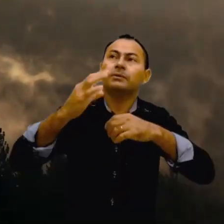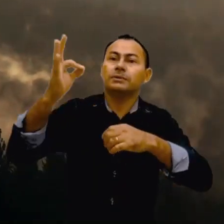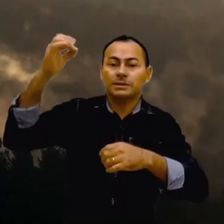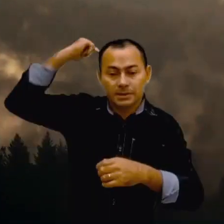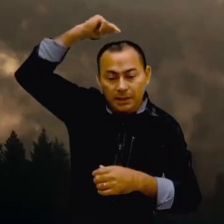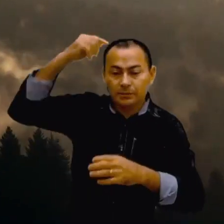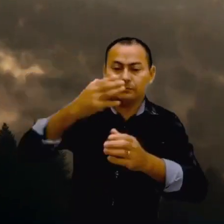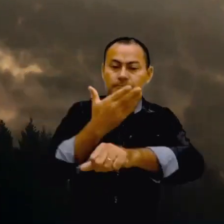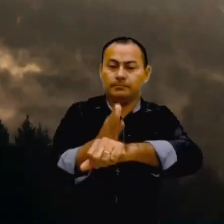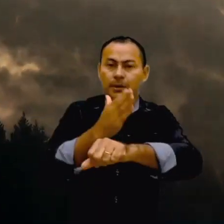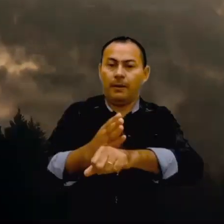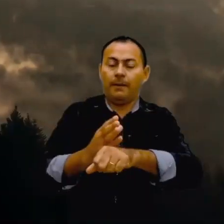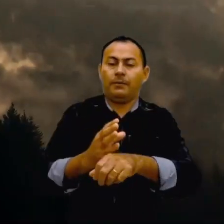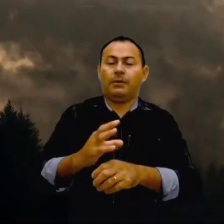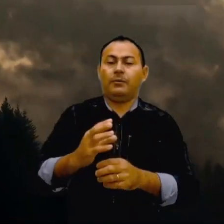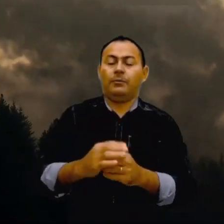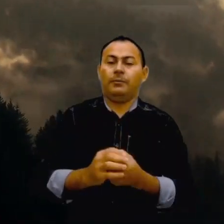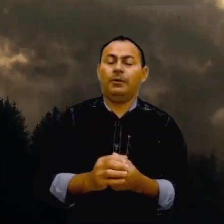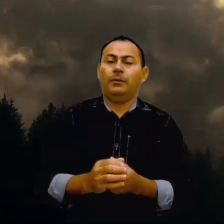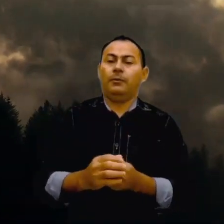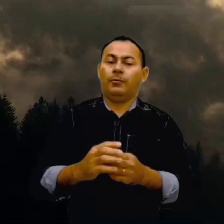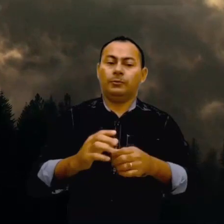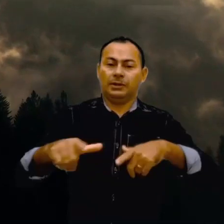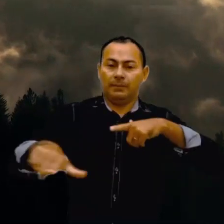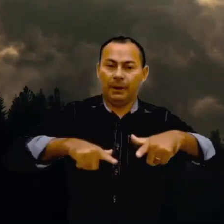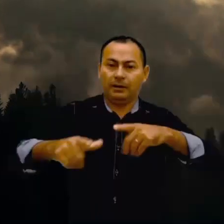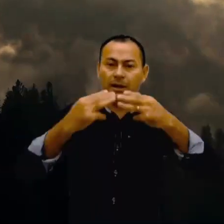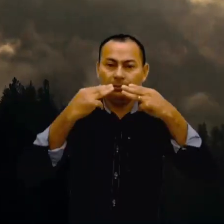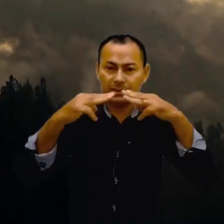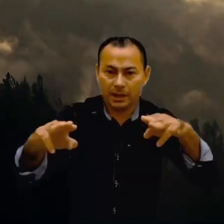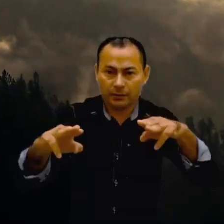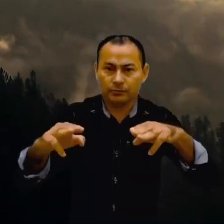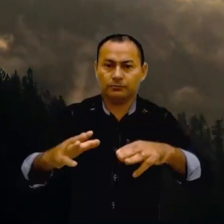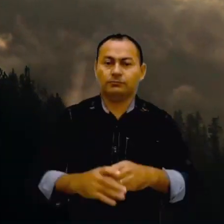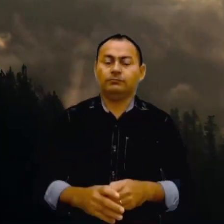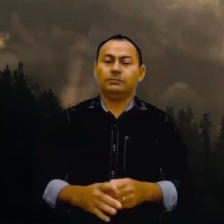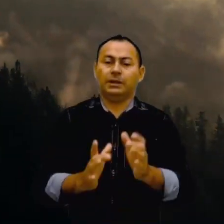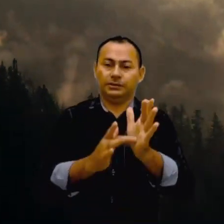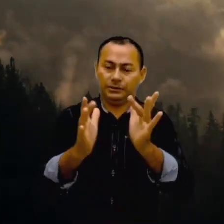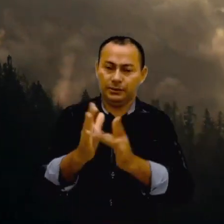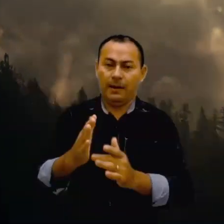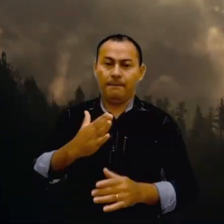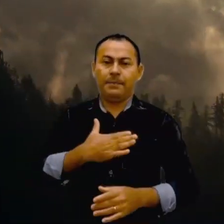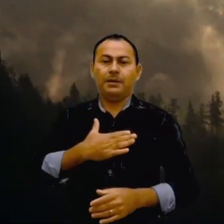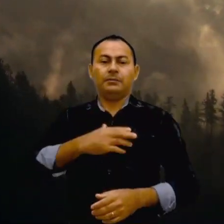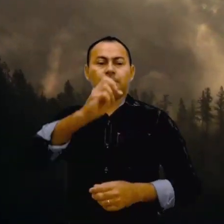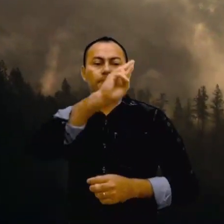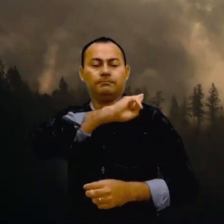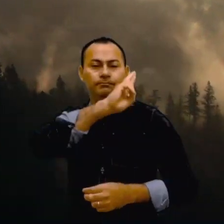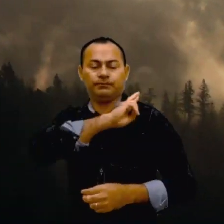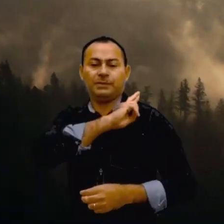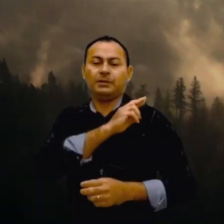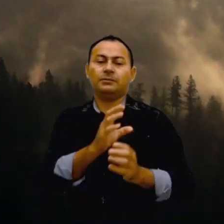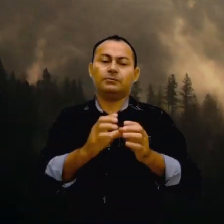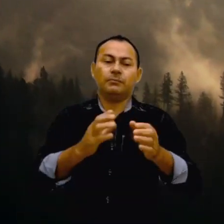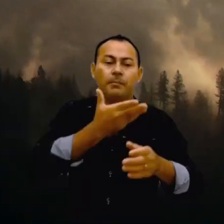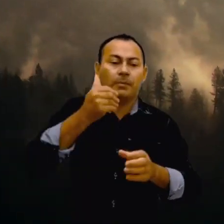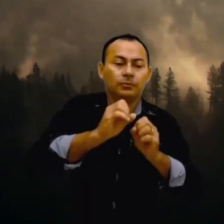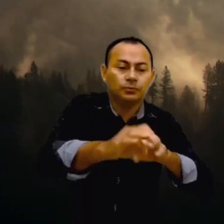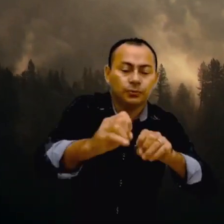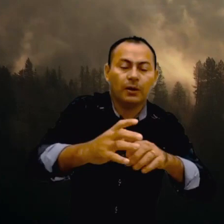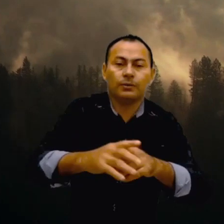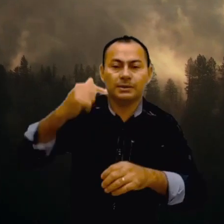exerçam o ministério, pois todos somos chamados para um ministério, e minha responsabilidade é aperfeiçoar os santos para o